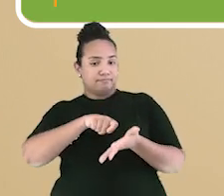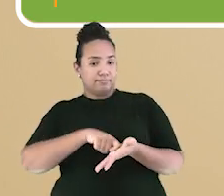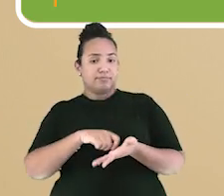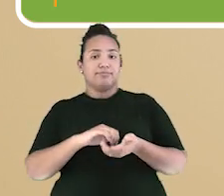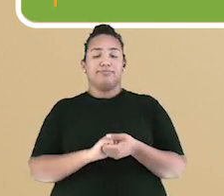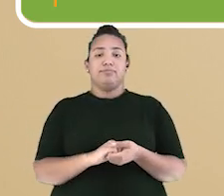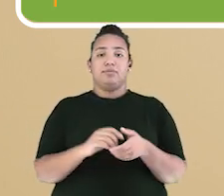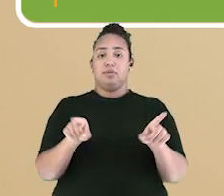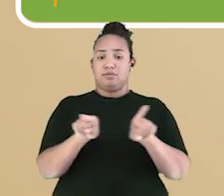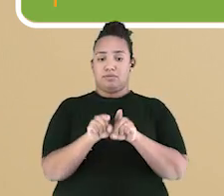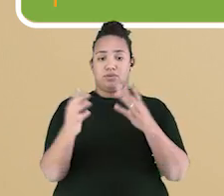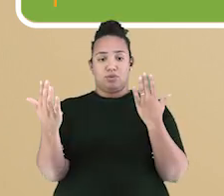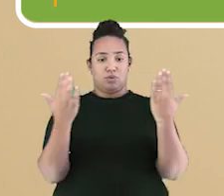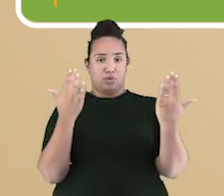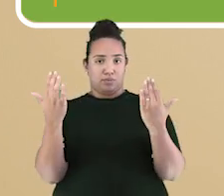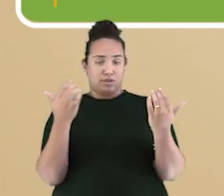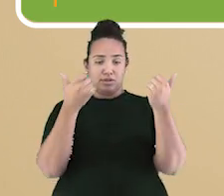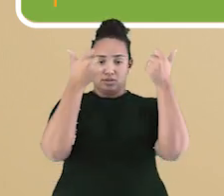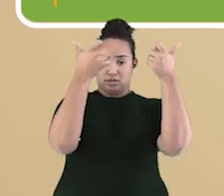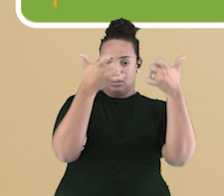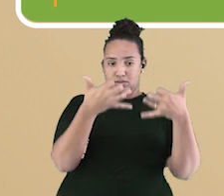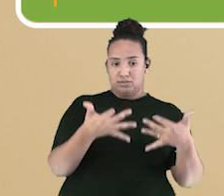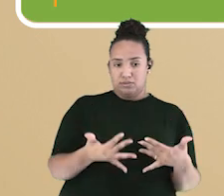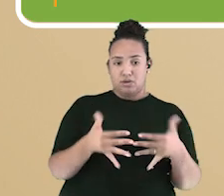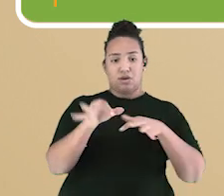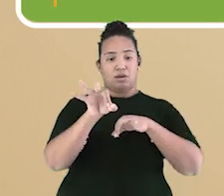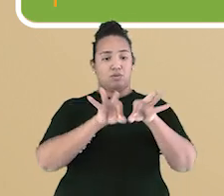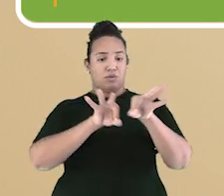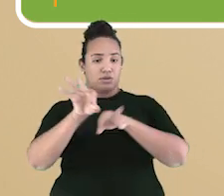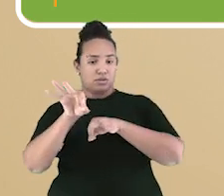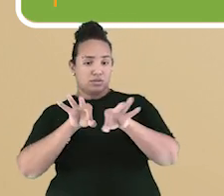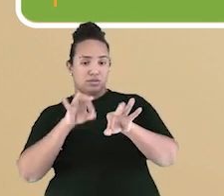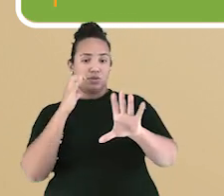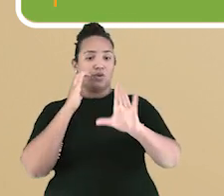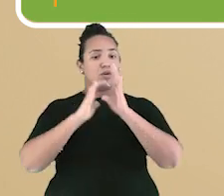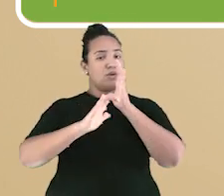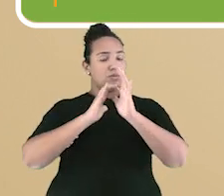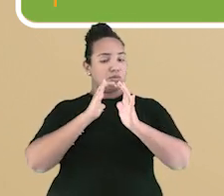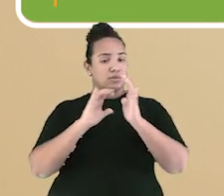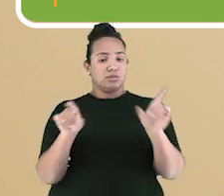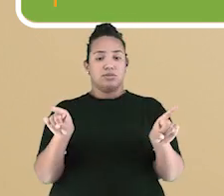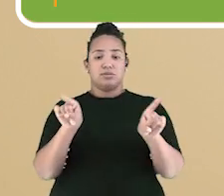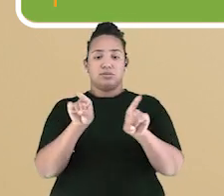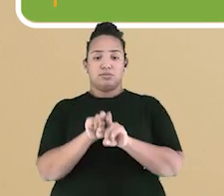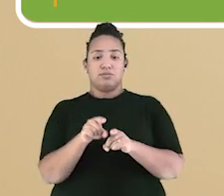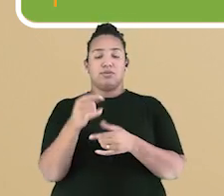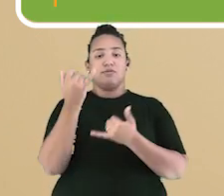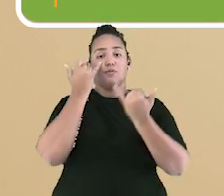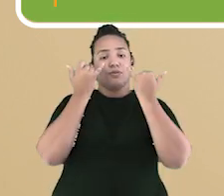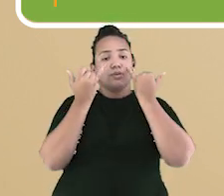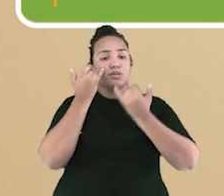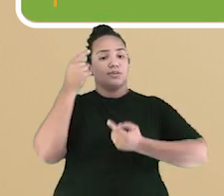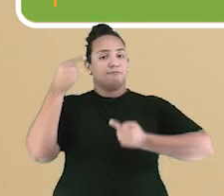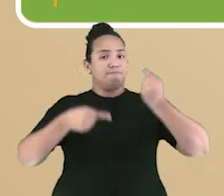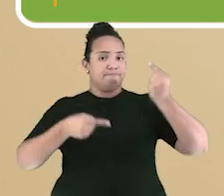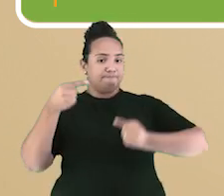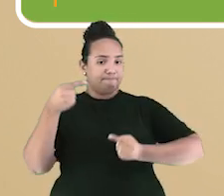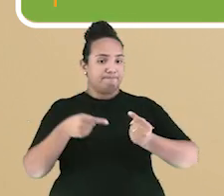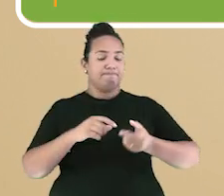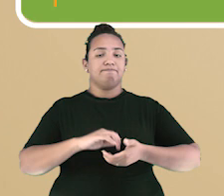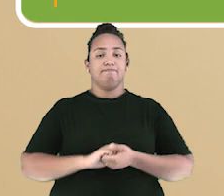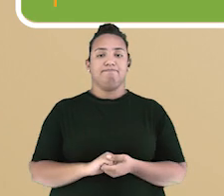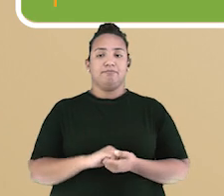coleta, comparação entre explicações, organização, comunicação e discussão de fatos e